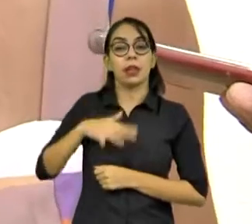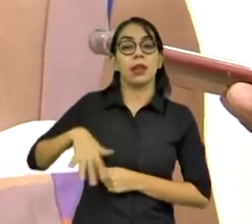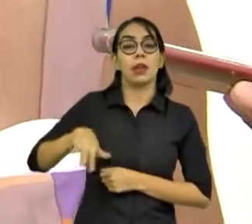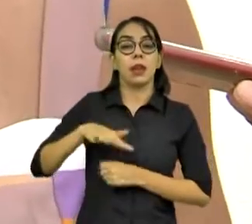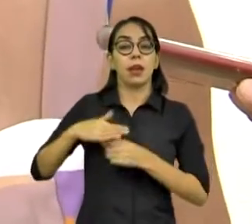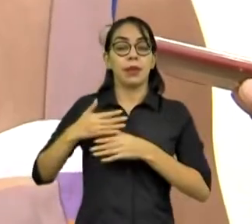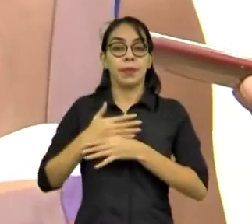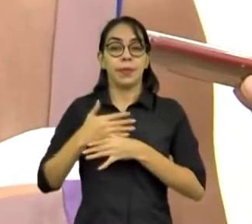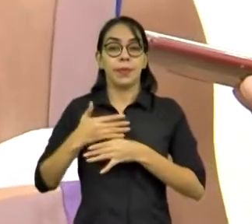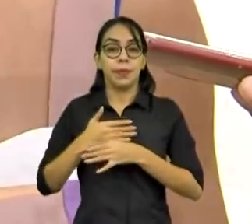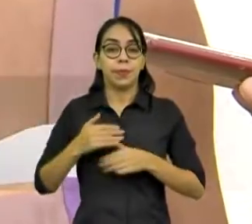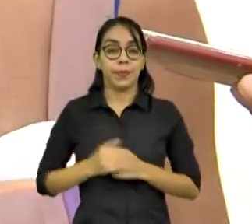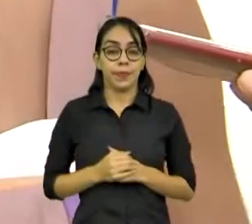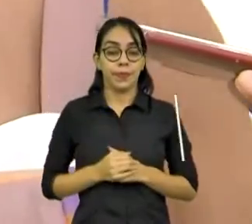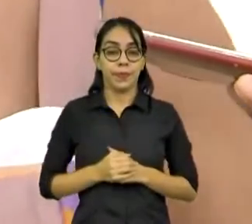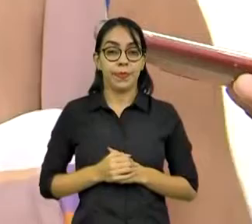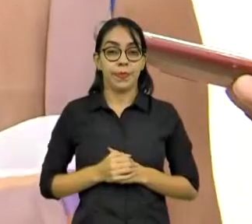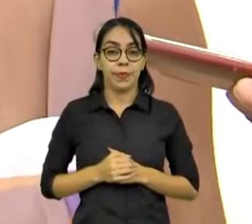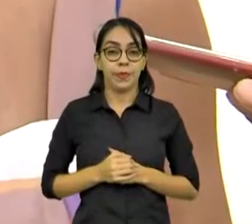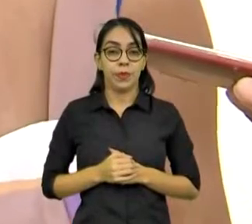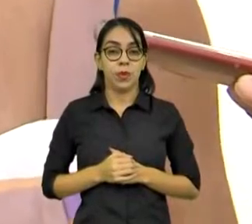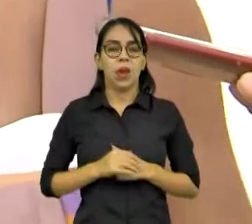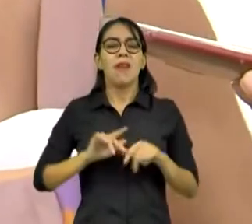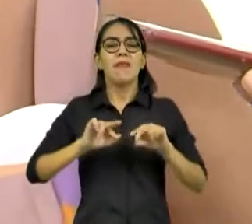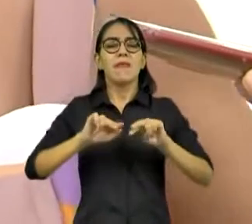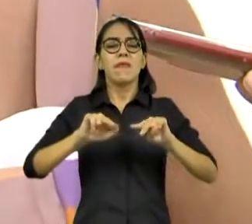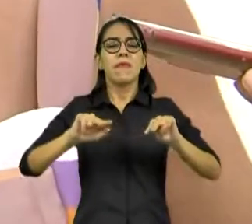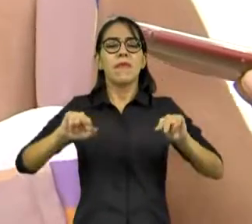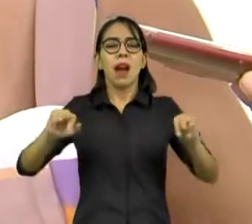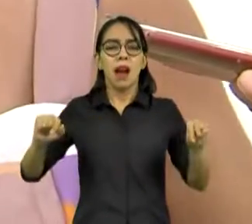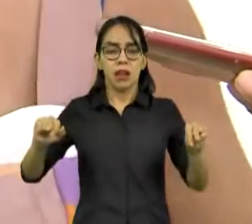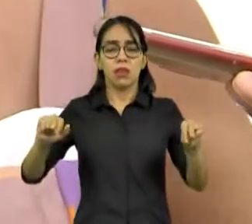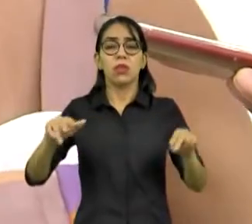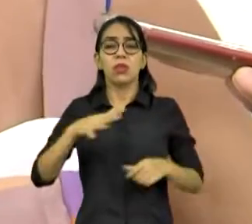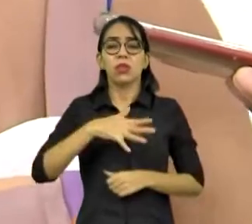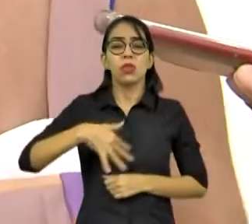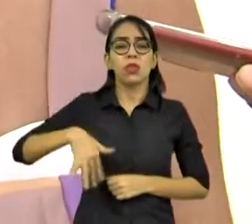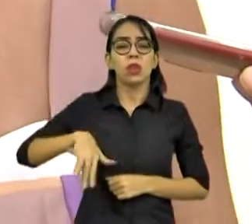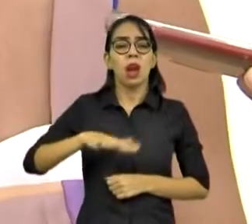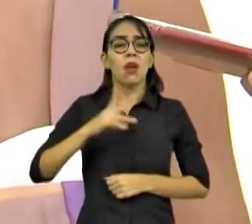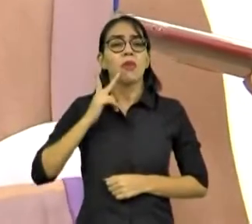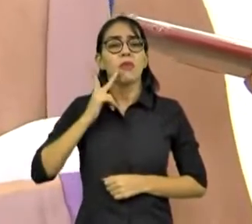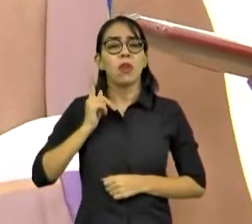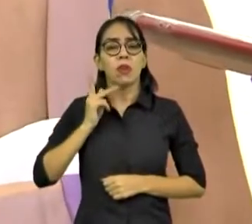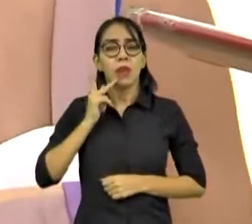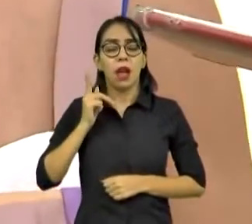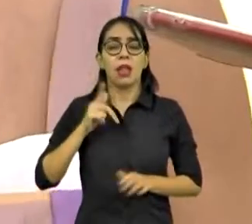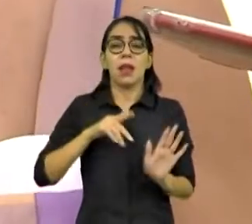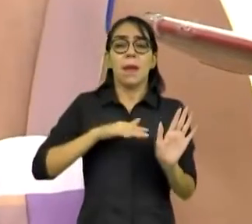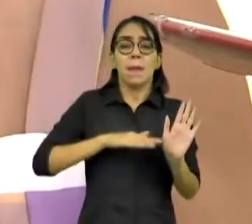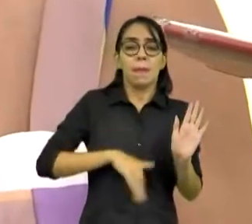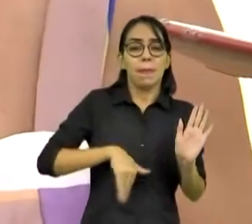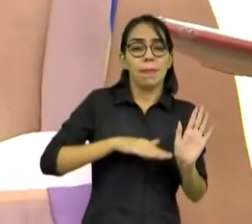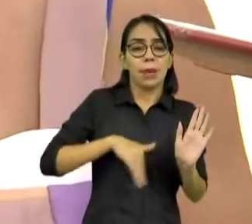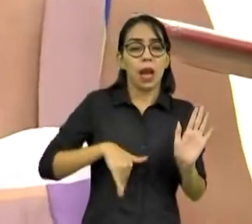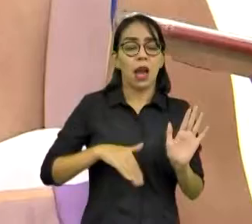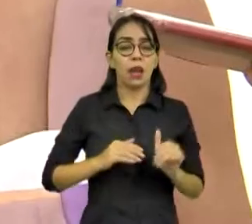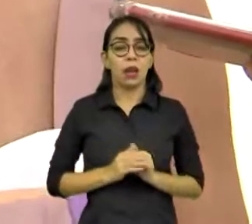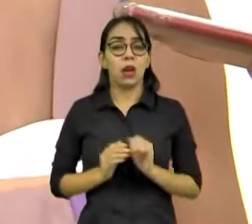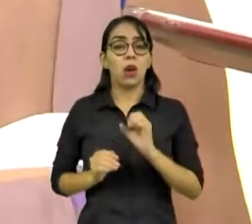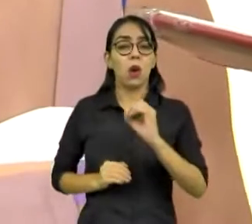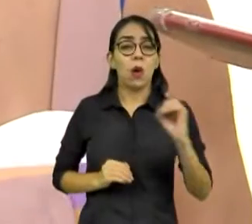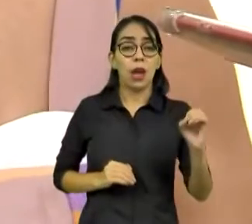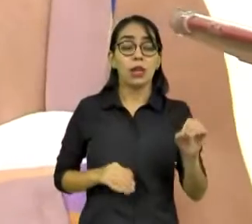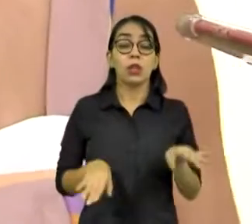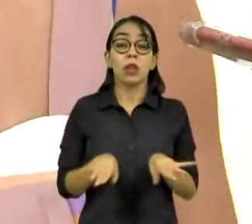Grande Fortaleza ela é muito diversa em seus territórios, né? Tanto abrange uma parte do litoral leste, como abrange também uma parte do litoral oeste e